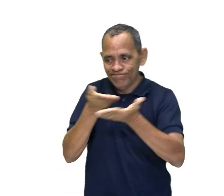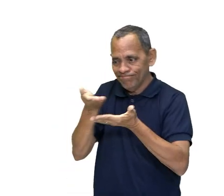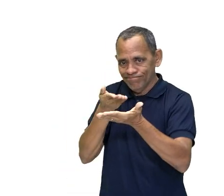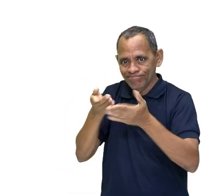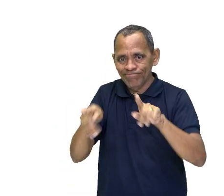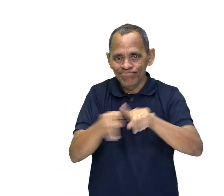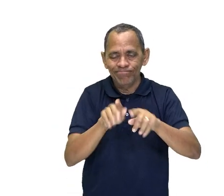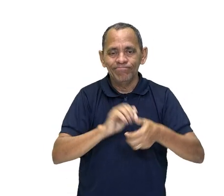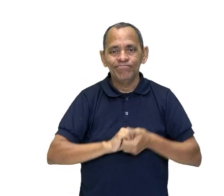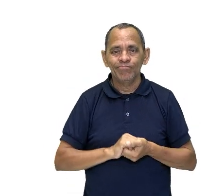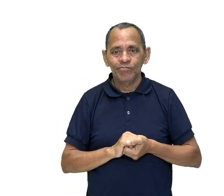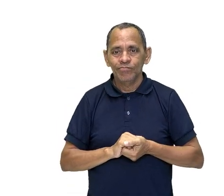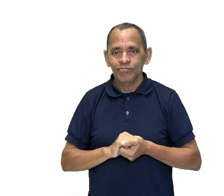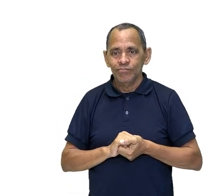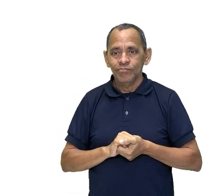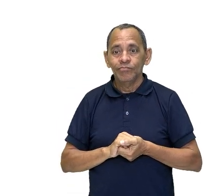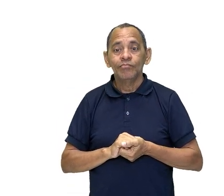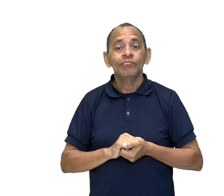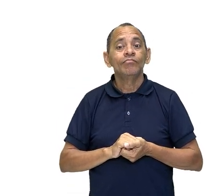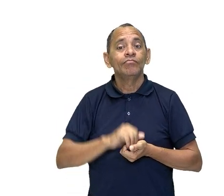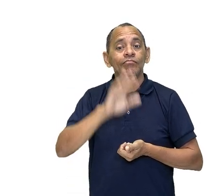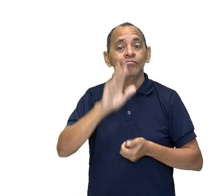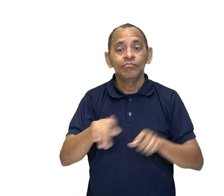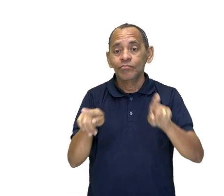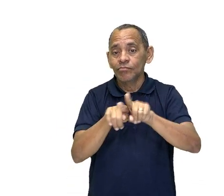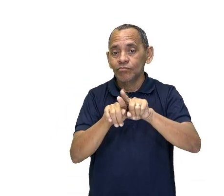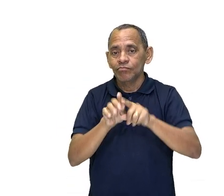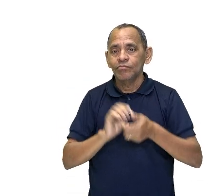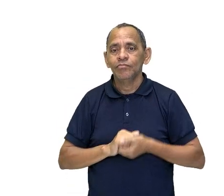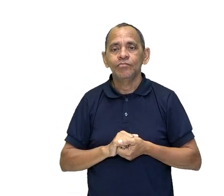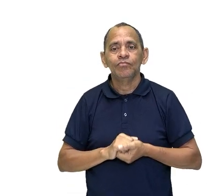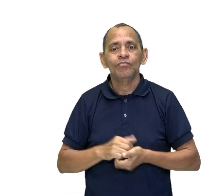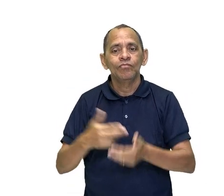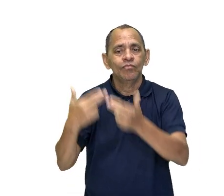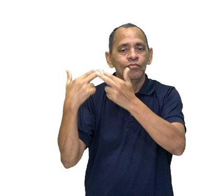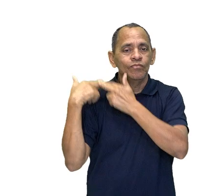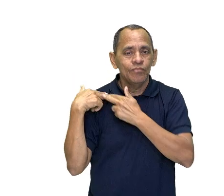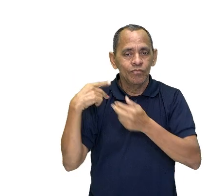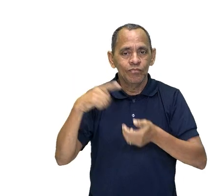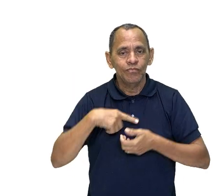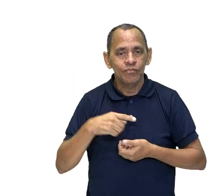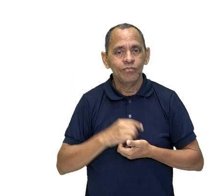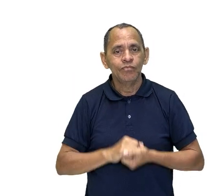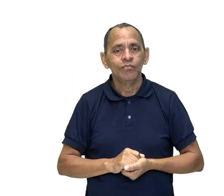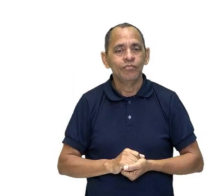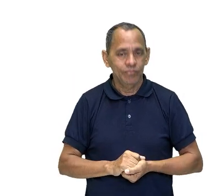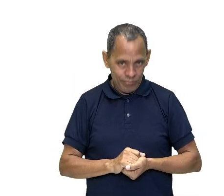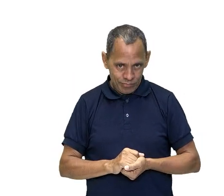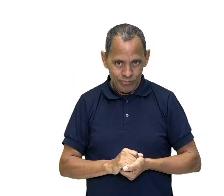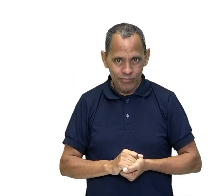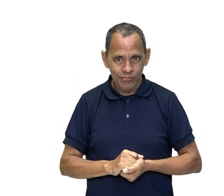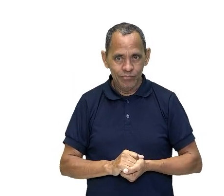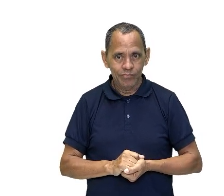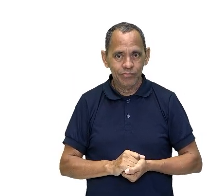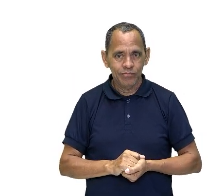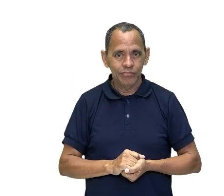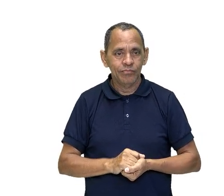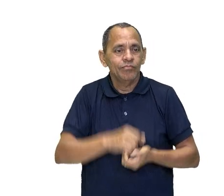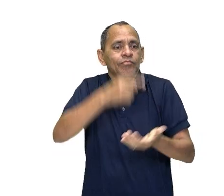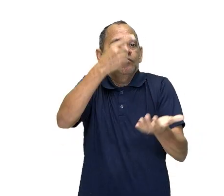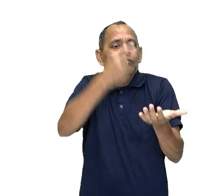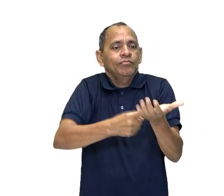te apoio, em contrapartida você se responsabiliza em eleger membros ali